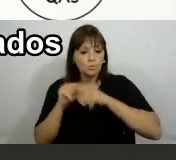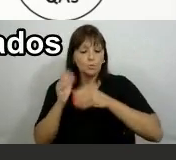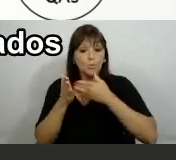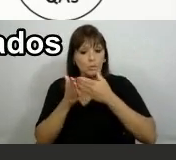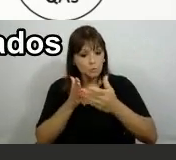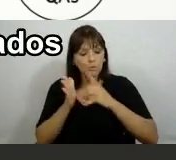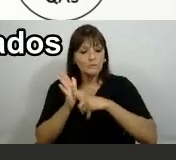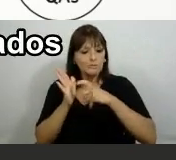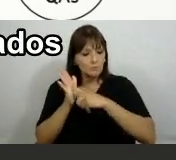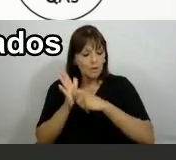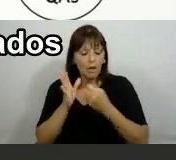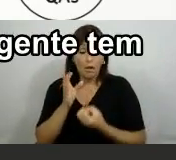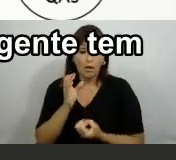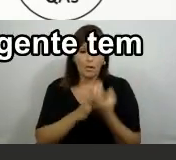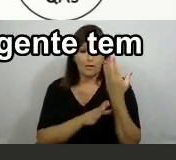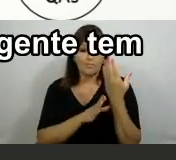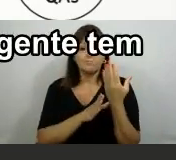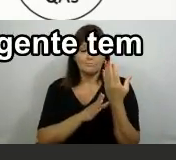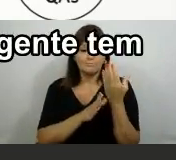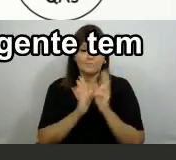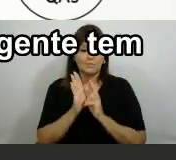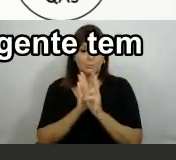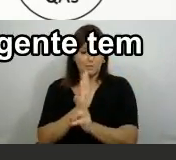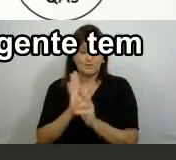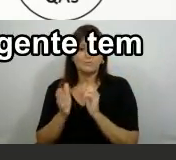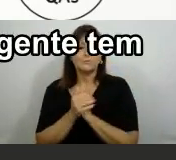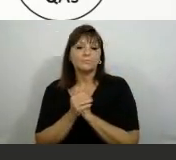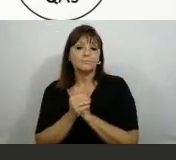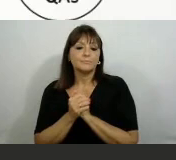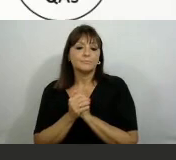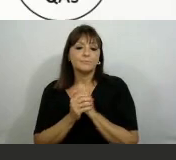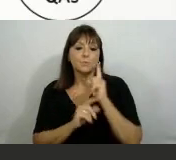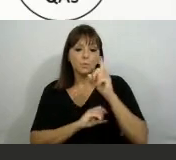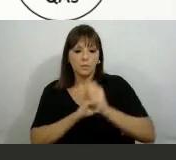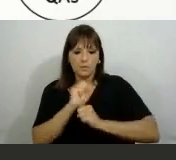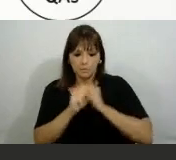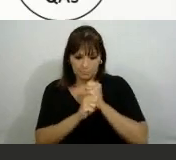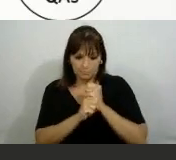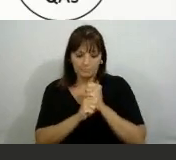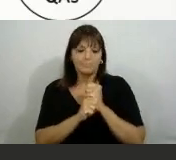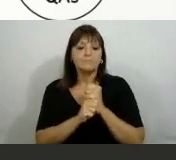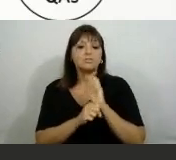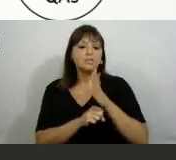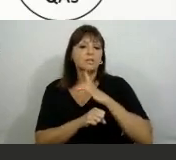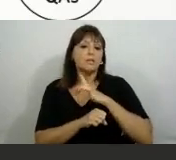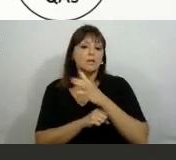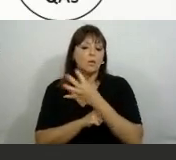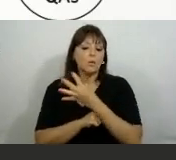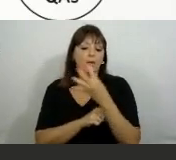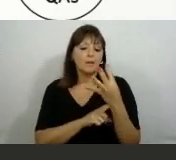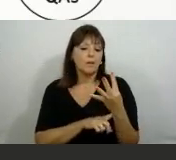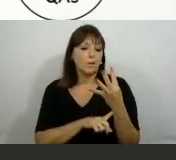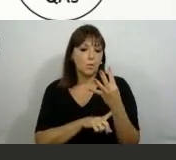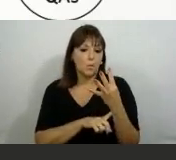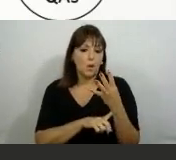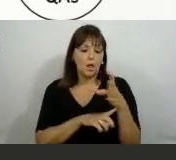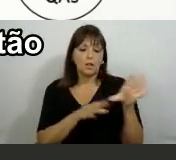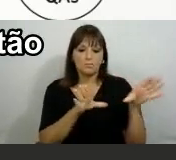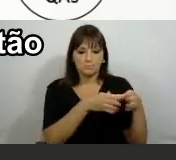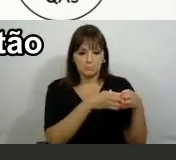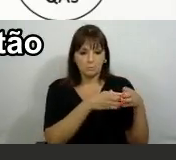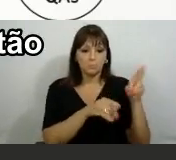alguns resultados. Que resultados são esses? Hoje, 1 ano depois, a gente tem cerca de 44 times usando essa